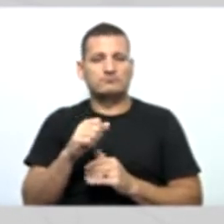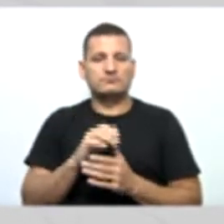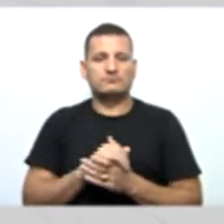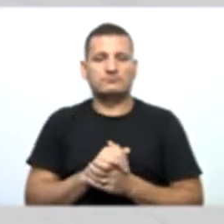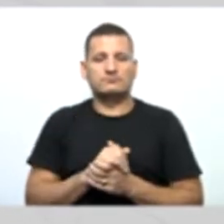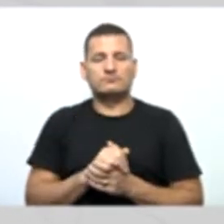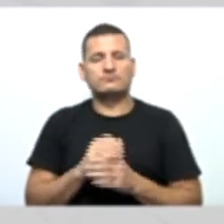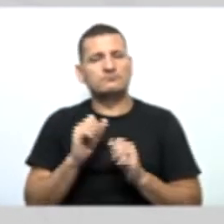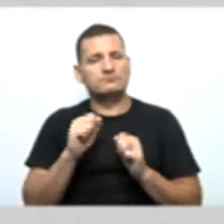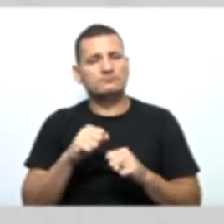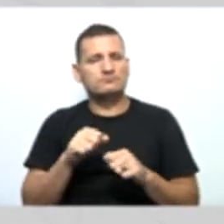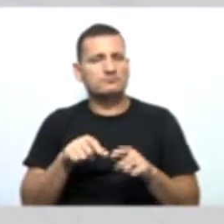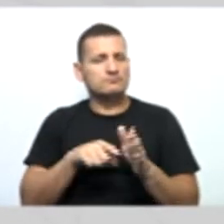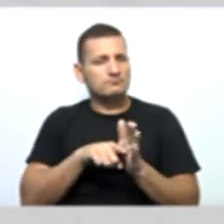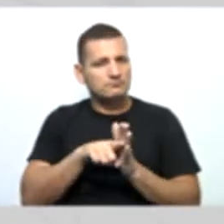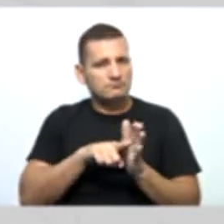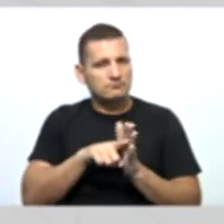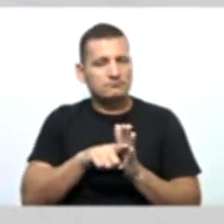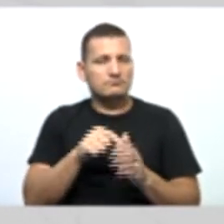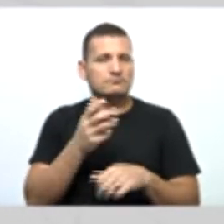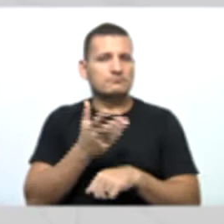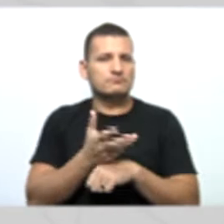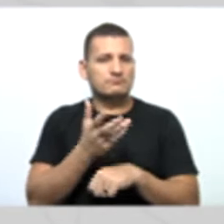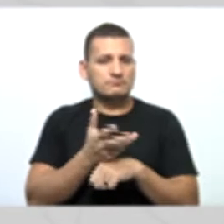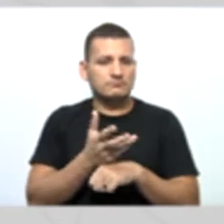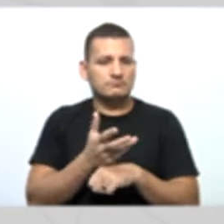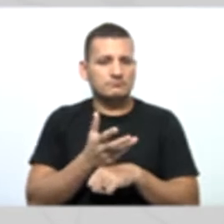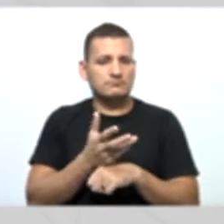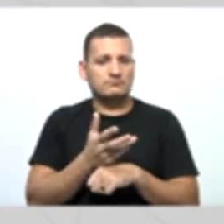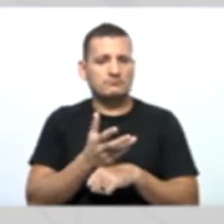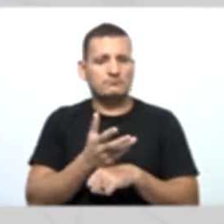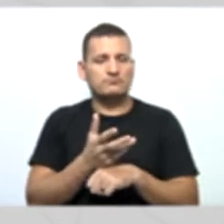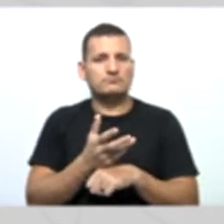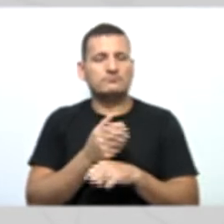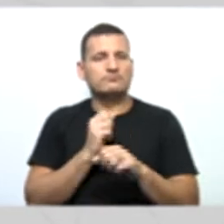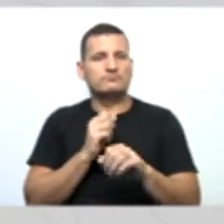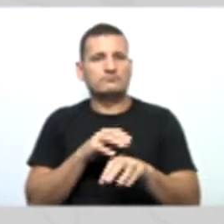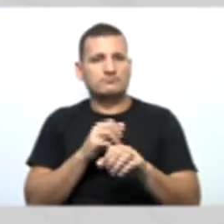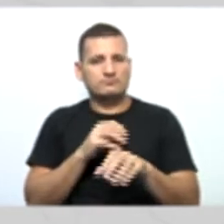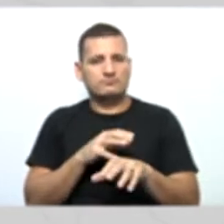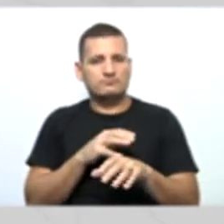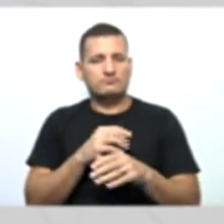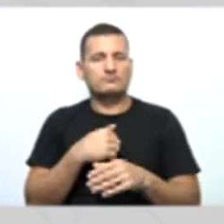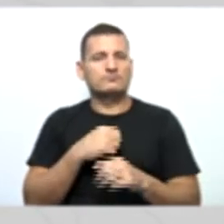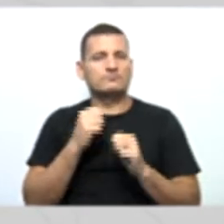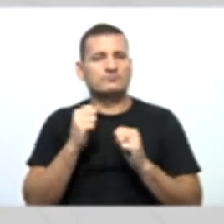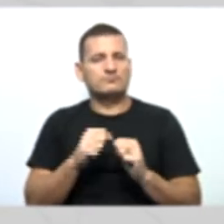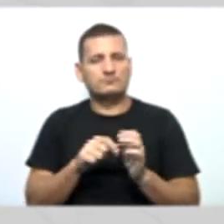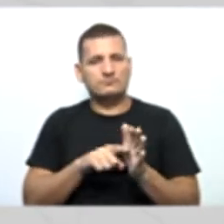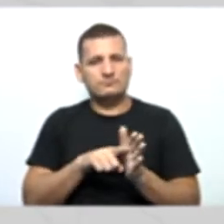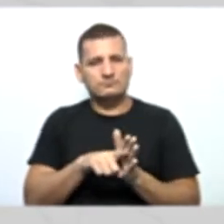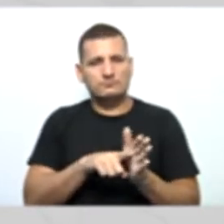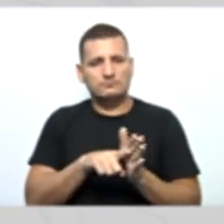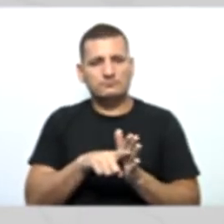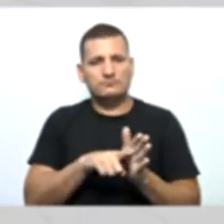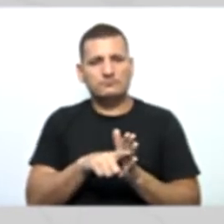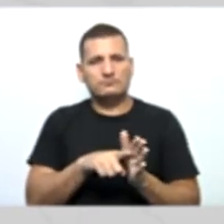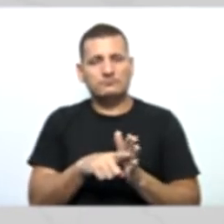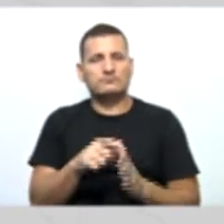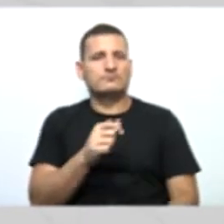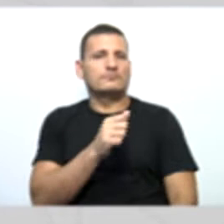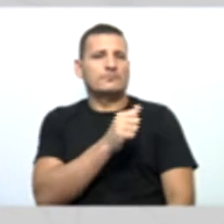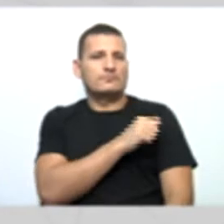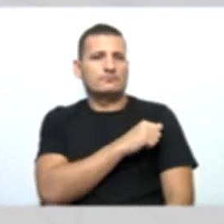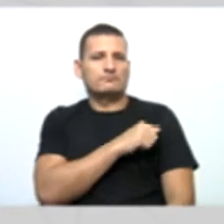posso consultar quais são as disciplinas que estão sendo ministradas? Eu posso consultar quais são os alunos que